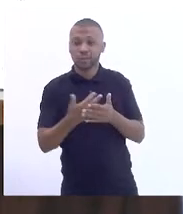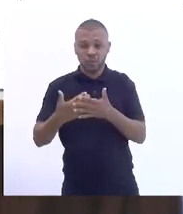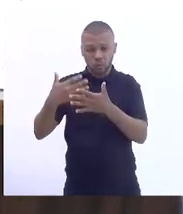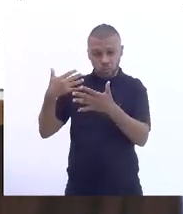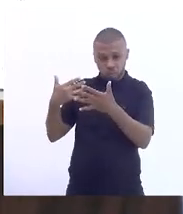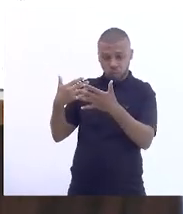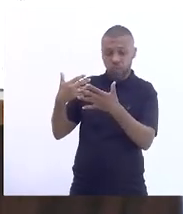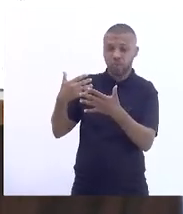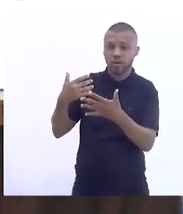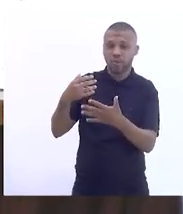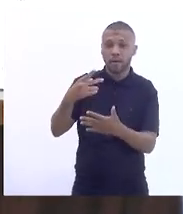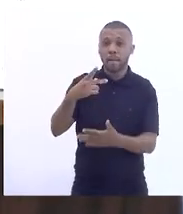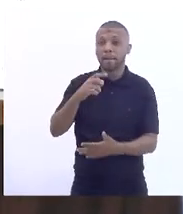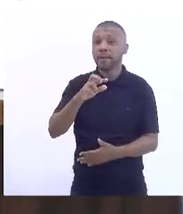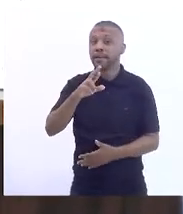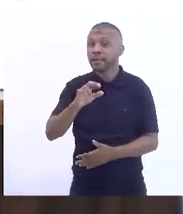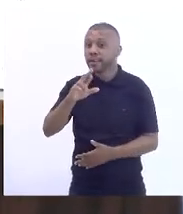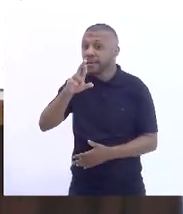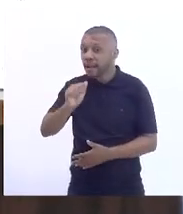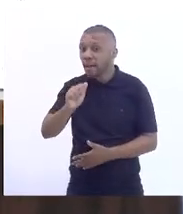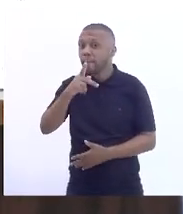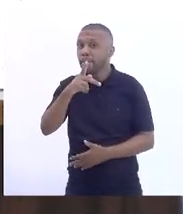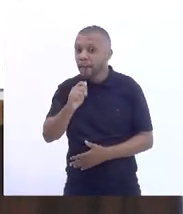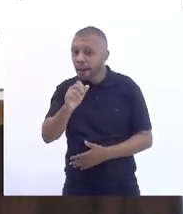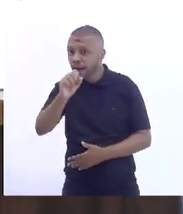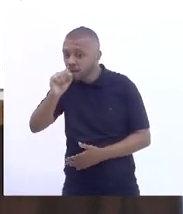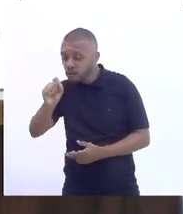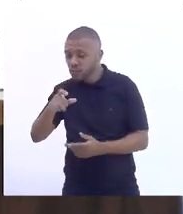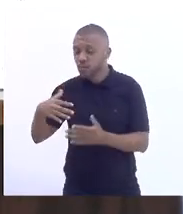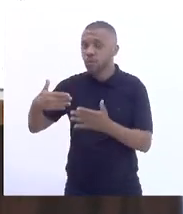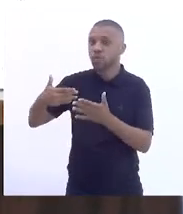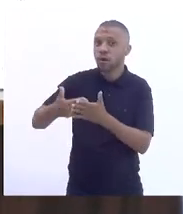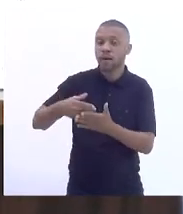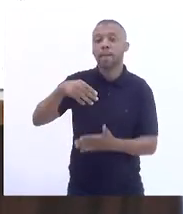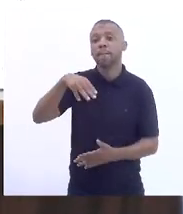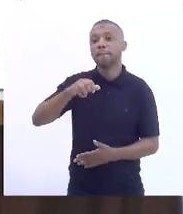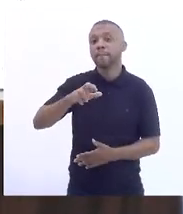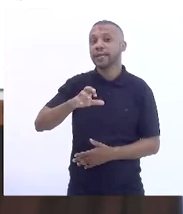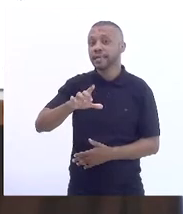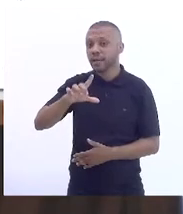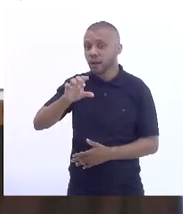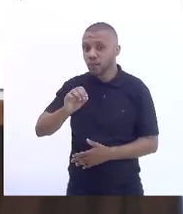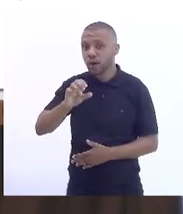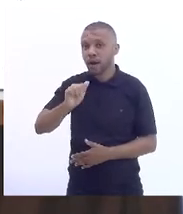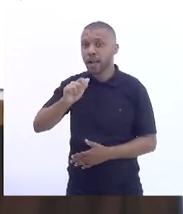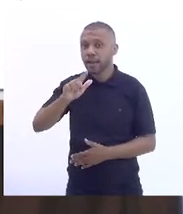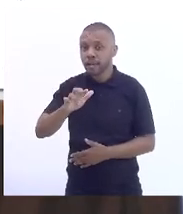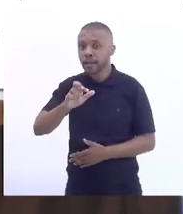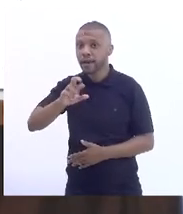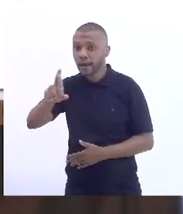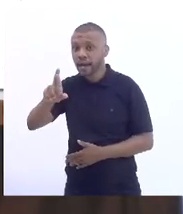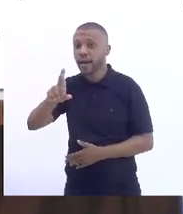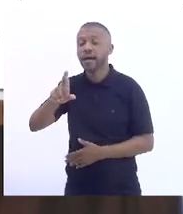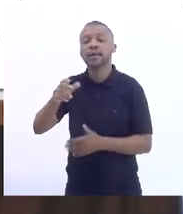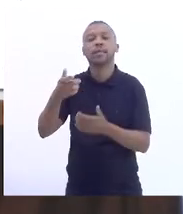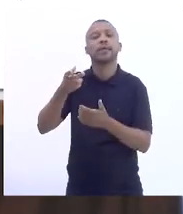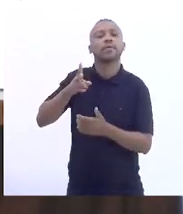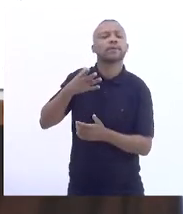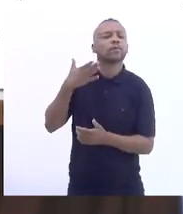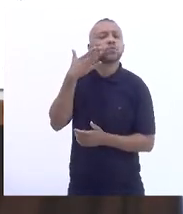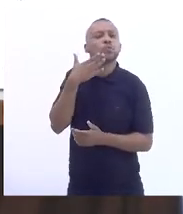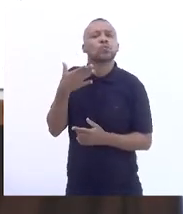da Marcelo Alencar o discurso sempre foi de remoção são territórios que não deveriam existir